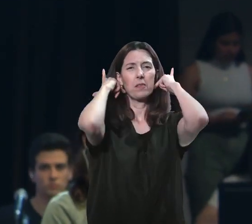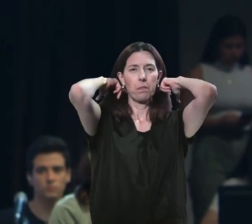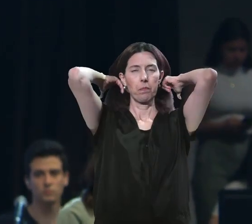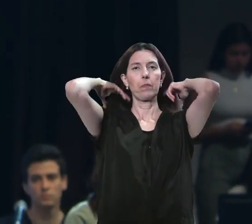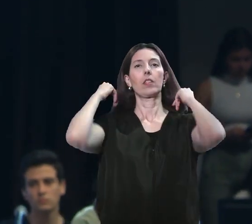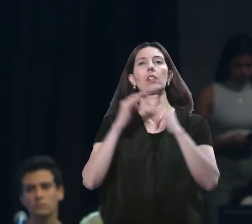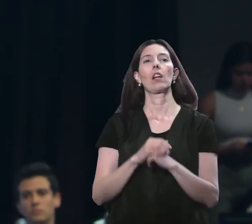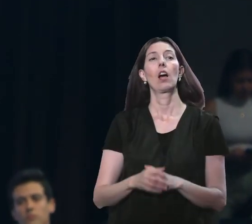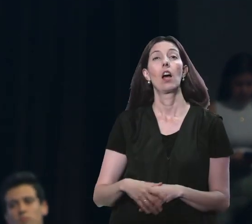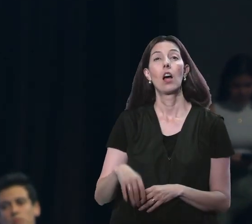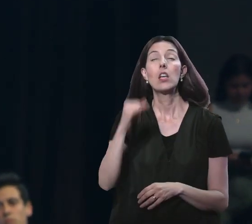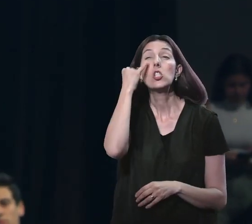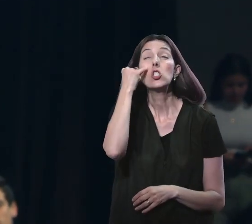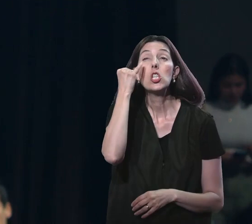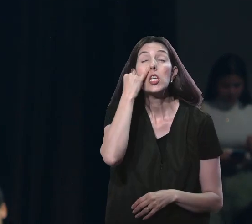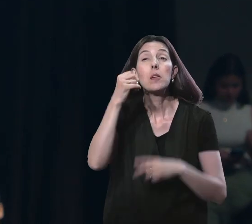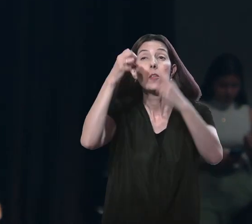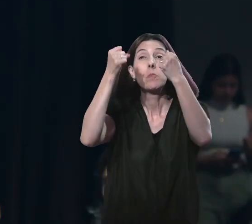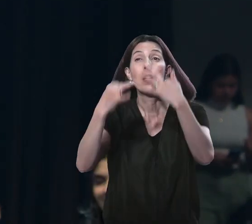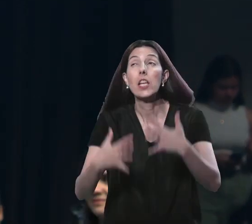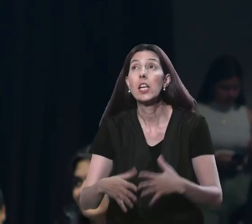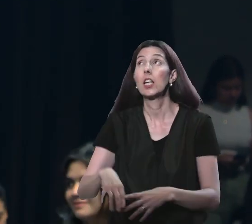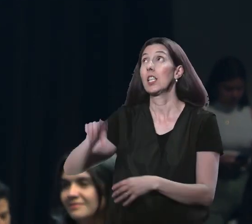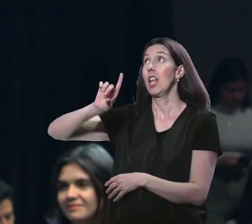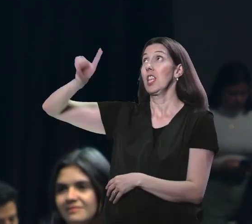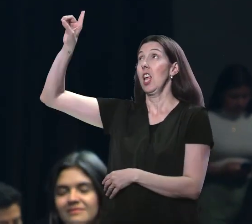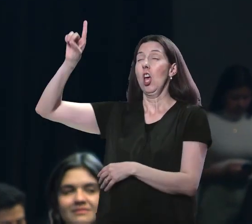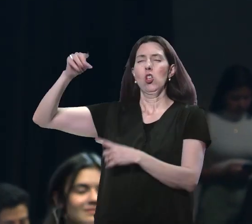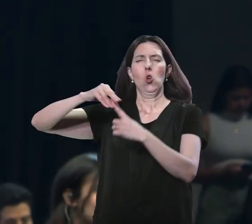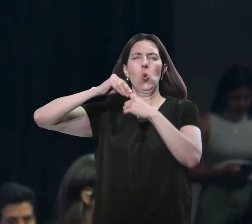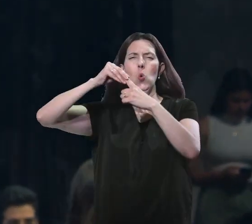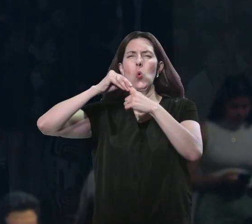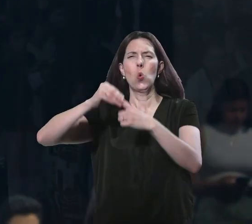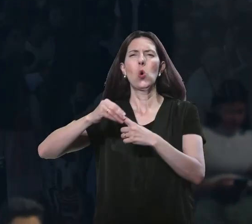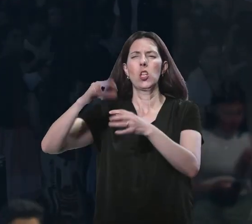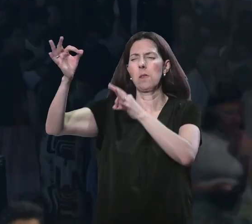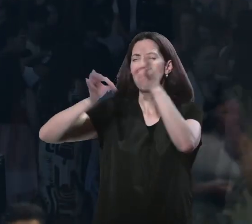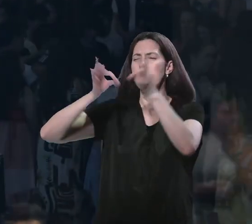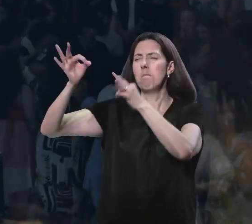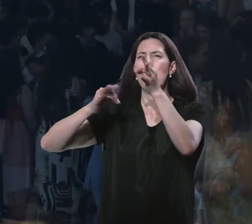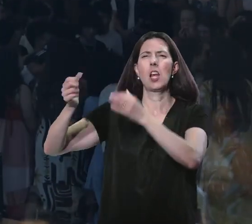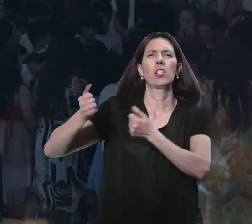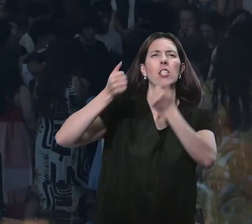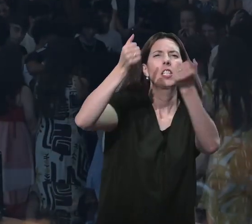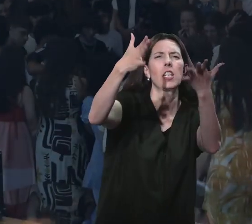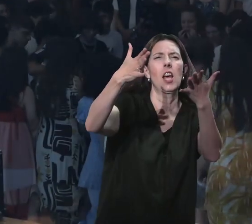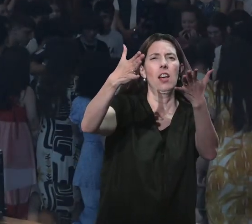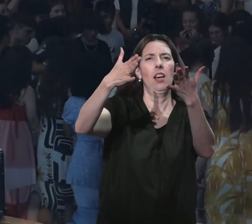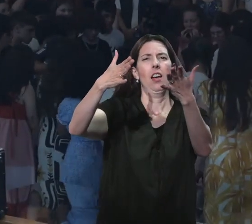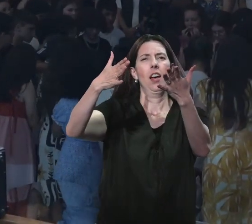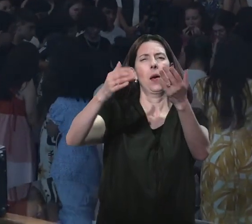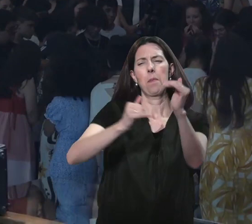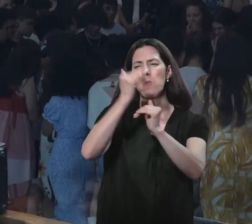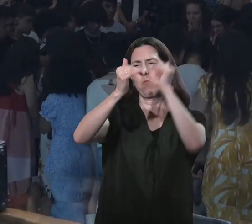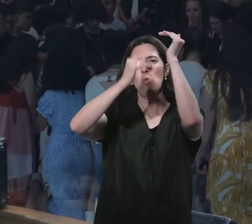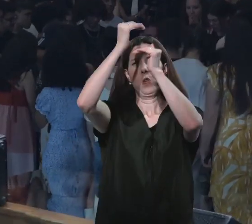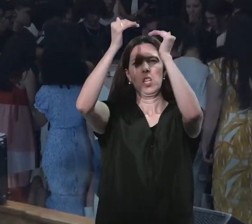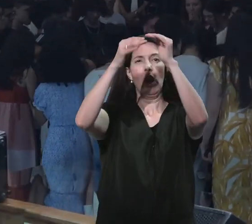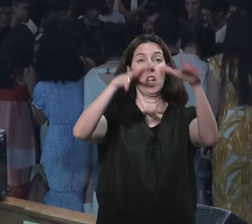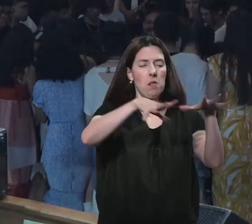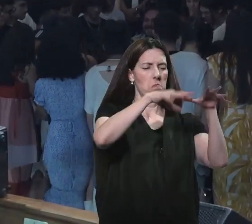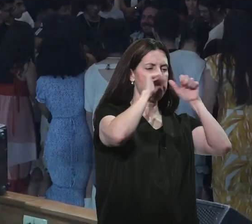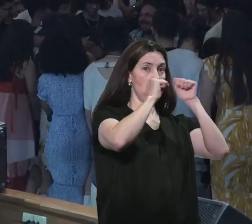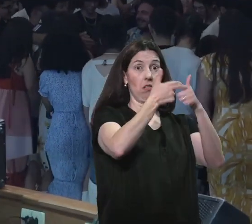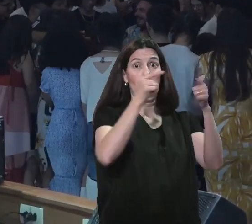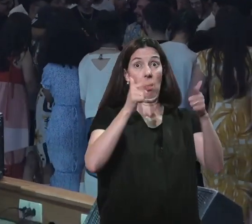só eu conheço os planos que eu tenho para você, prosperidade e não desgraça, e um futuro cheio de esperança. E quando